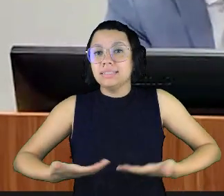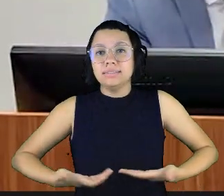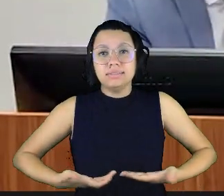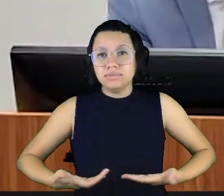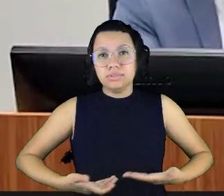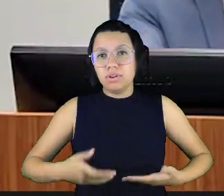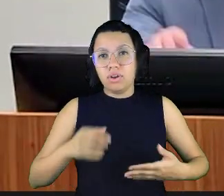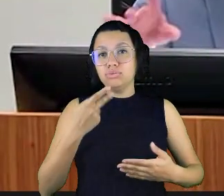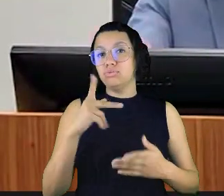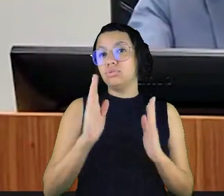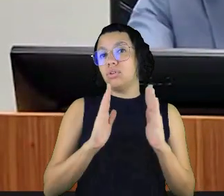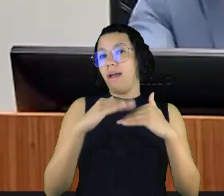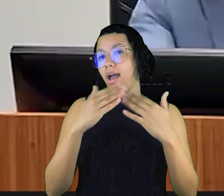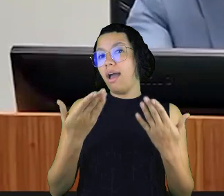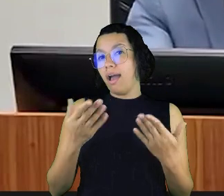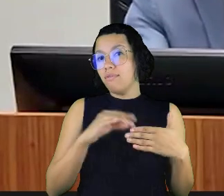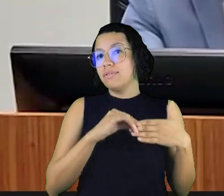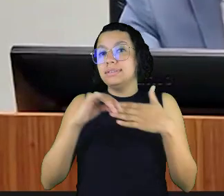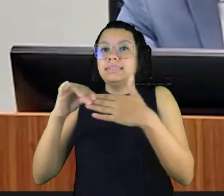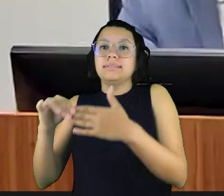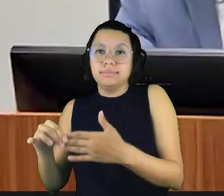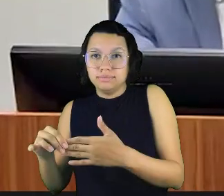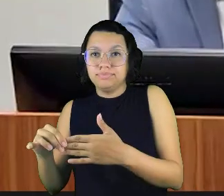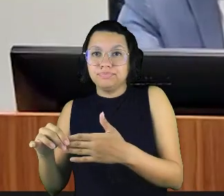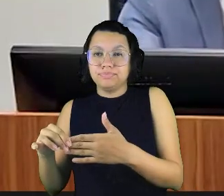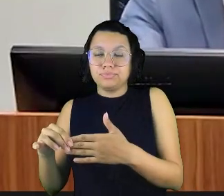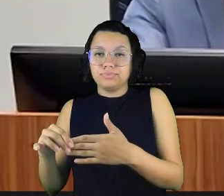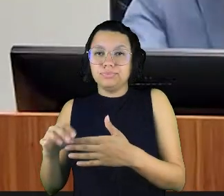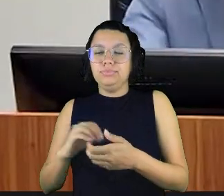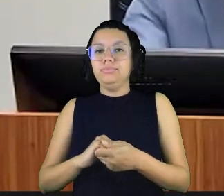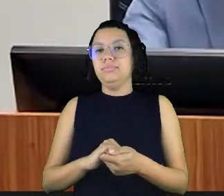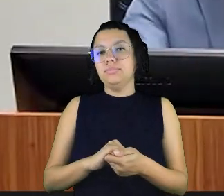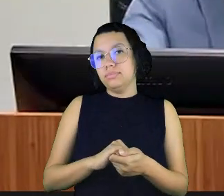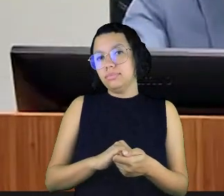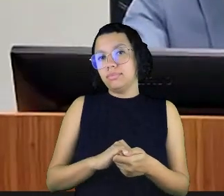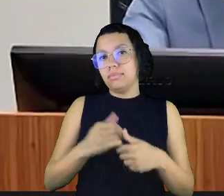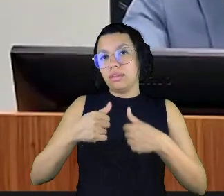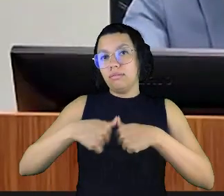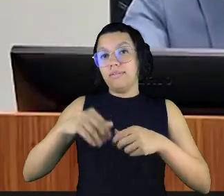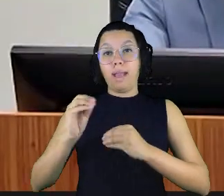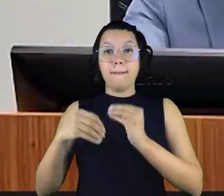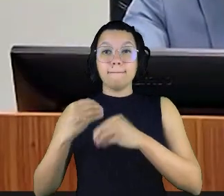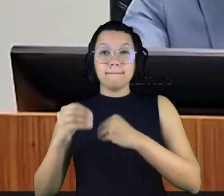deslocar para ficar manipulando um sisteminha,